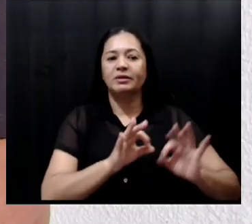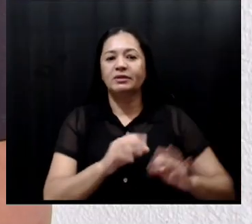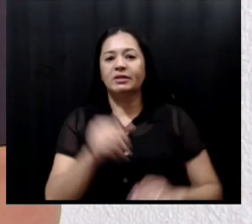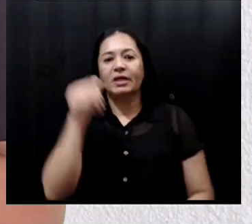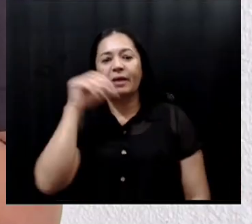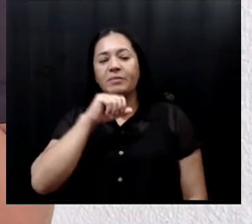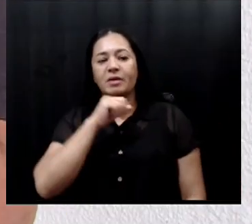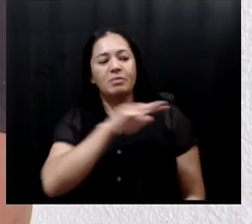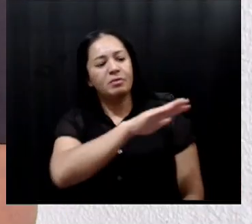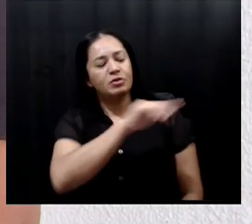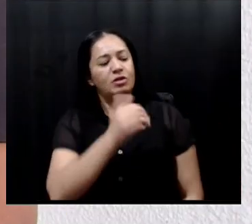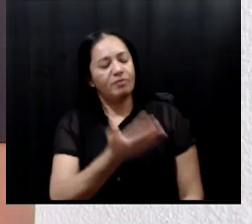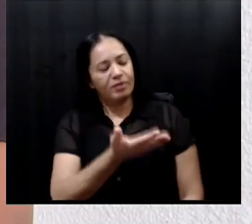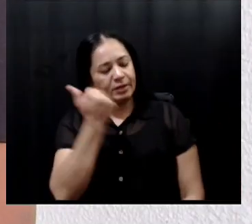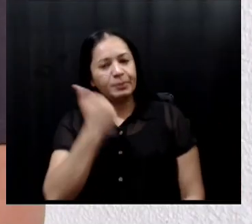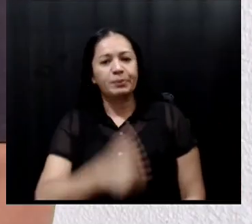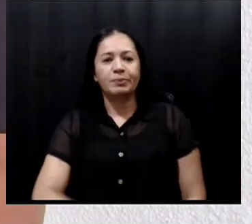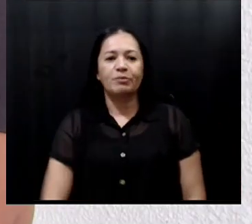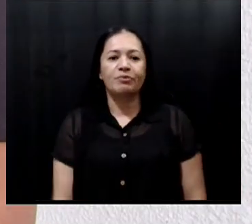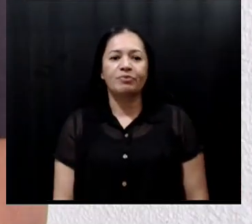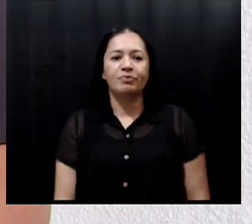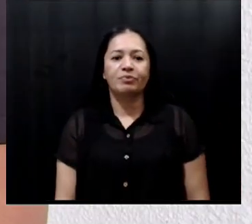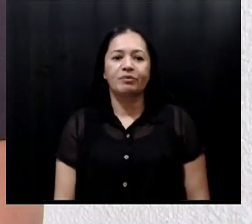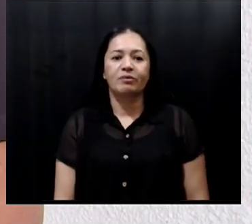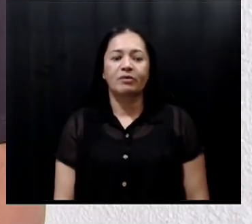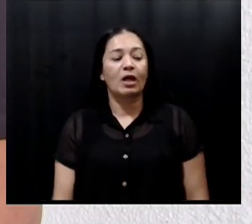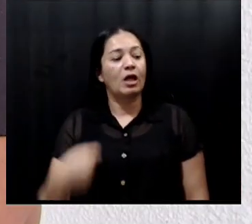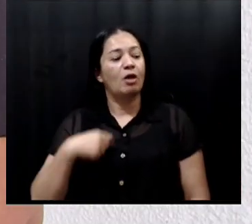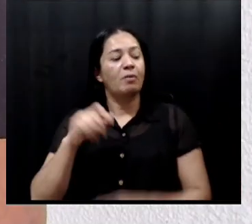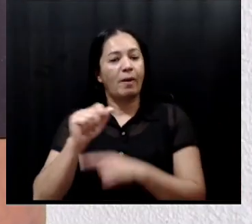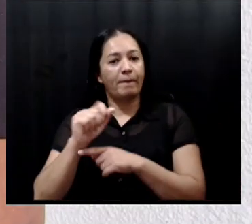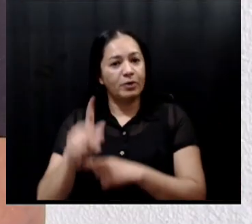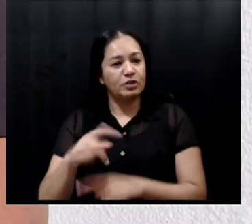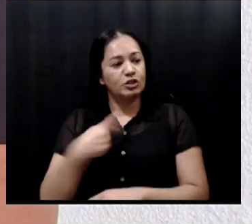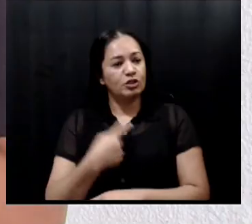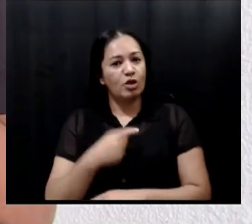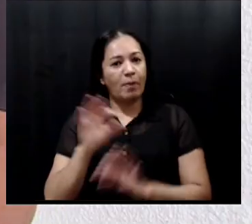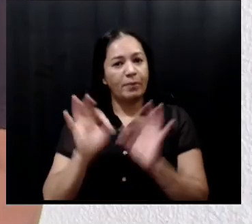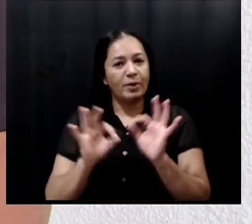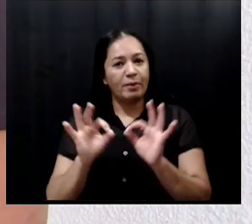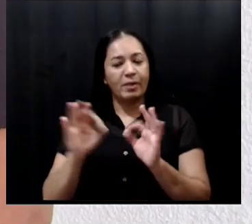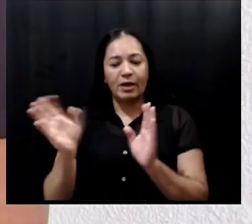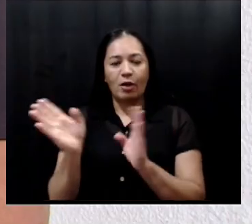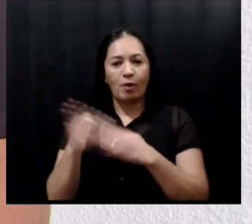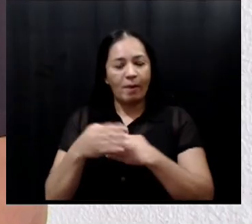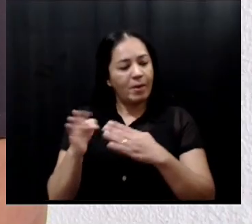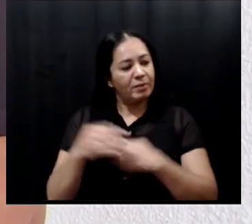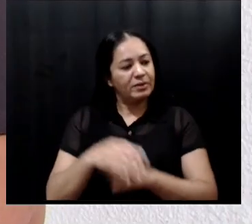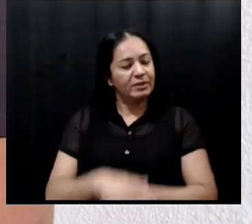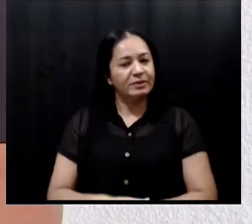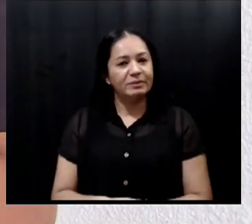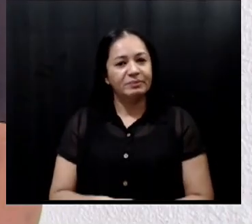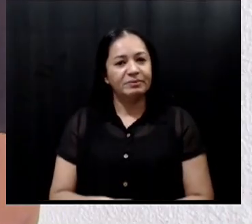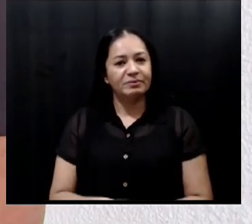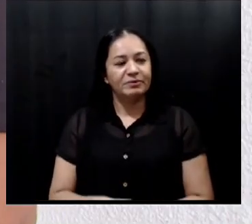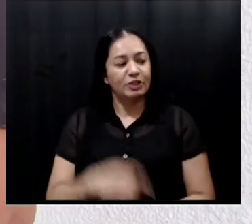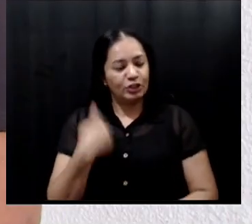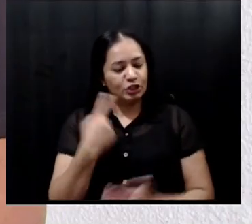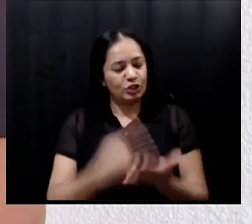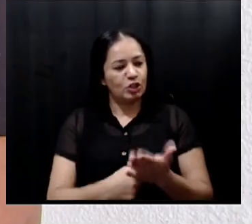falou, quando eu me aposentar, a gente monta uma marmitaria, que aí a gente toca junto e tal. E